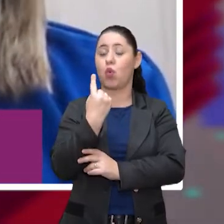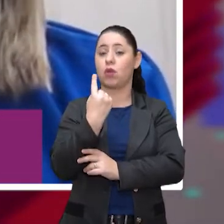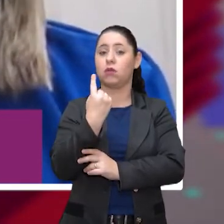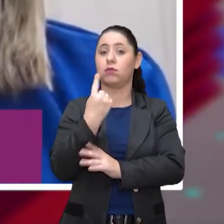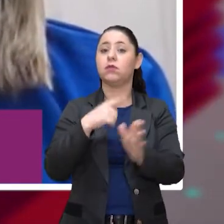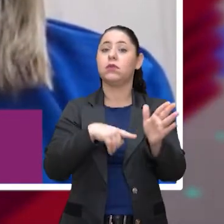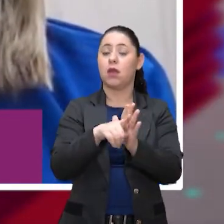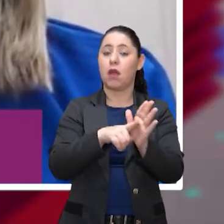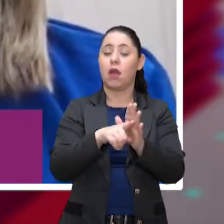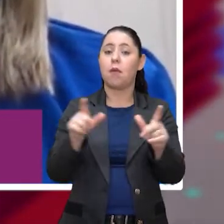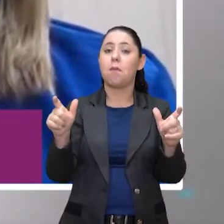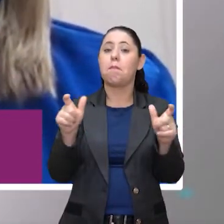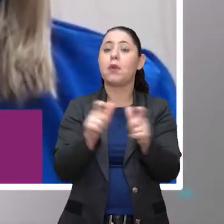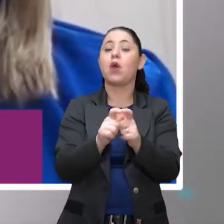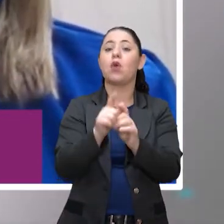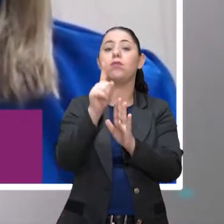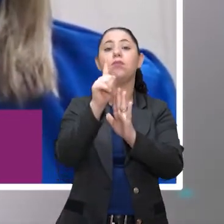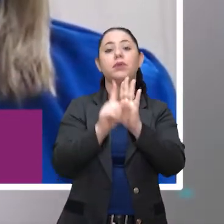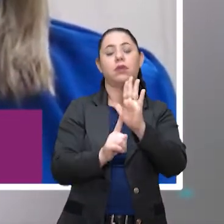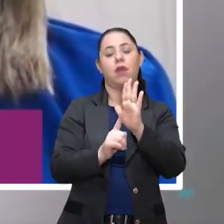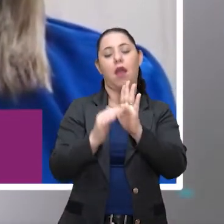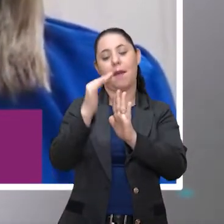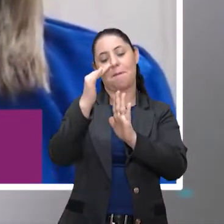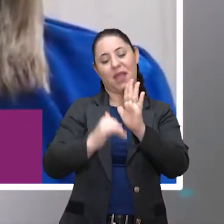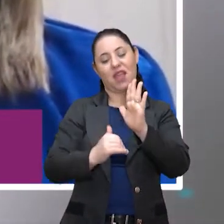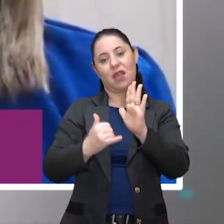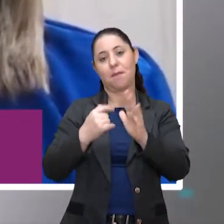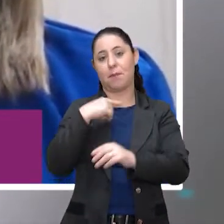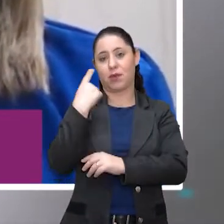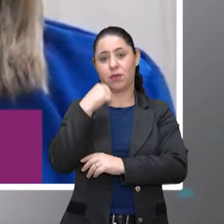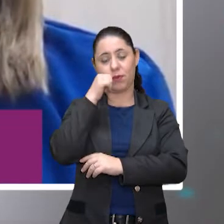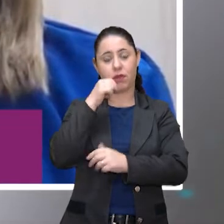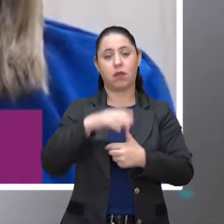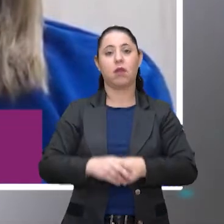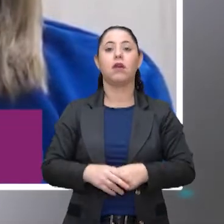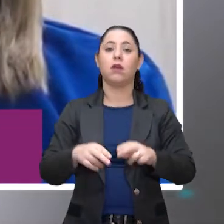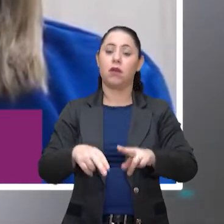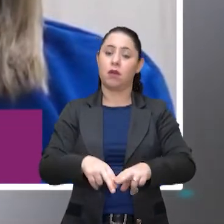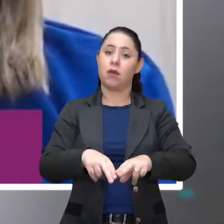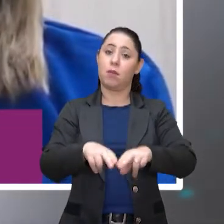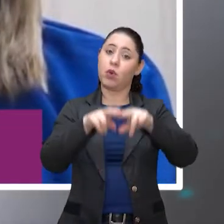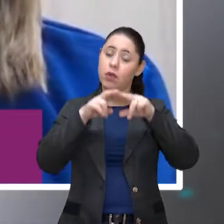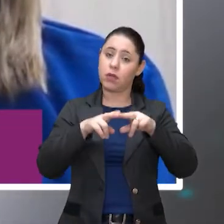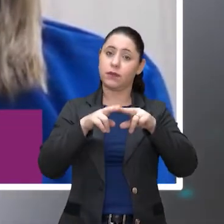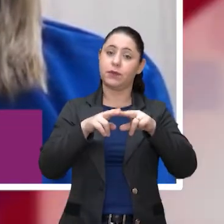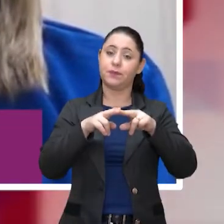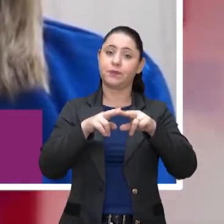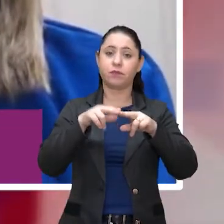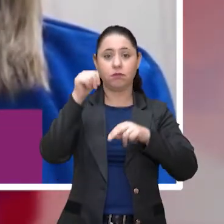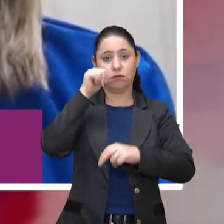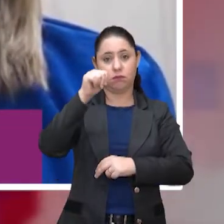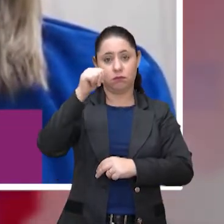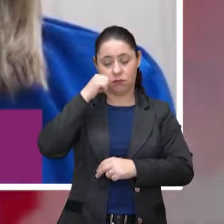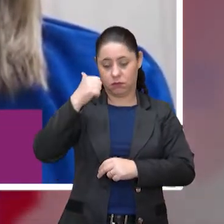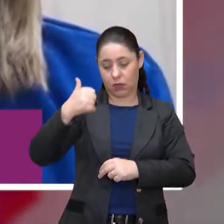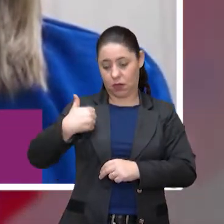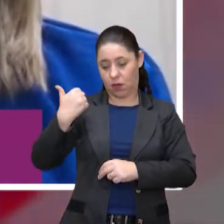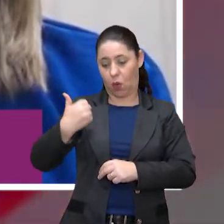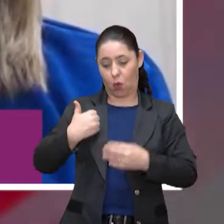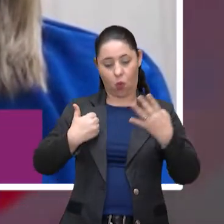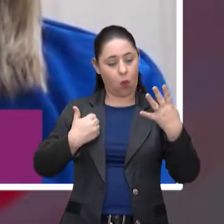esse percentual de diminuição de mortalidade. Por isso que a mamografia ela é preconizada em mulheres